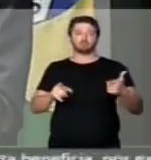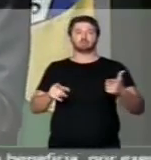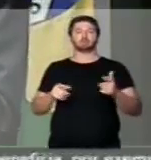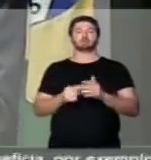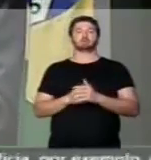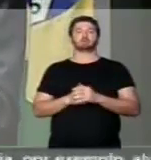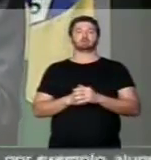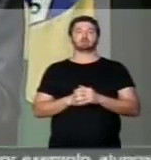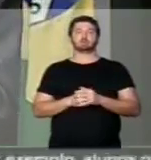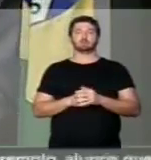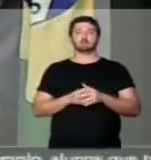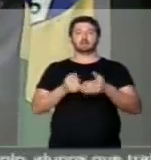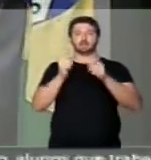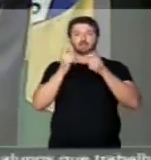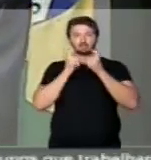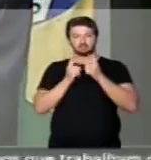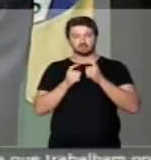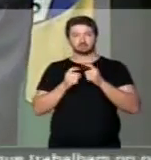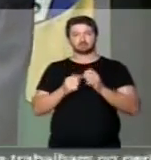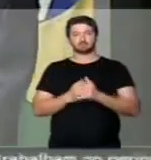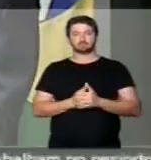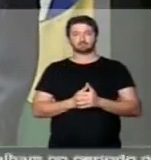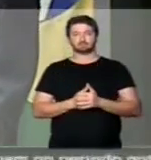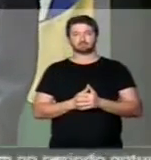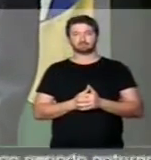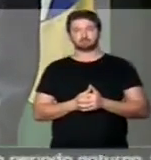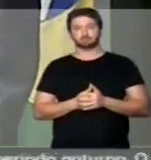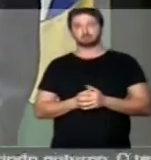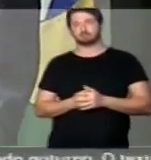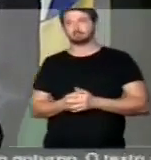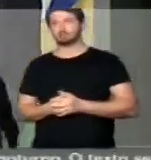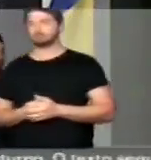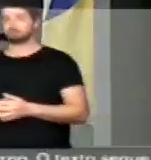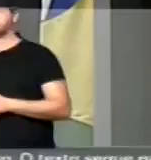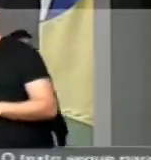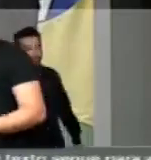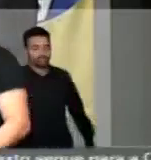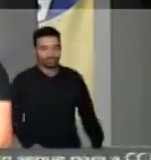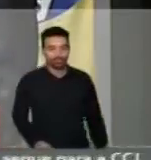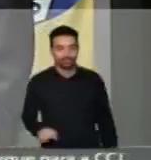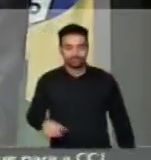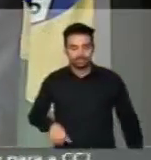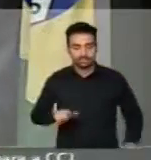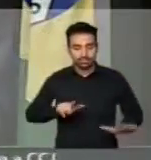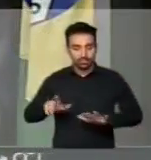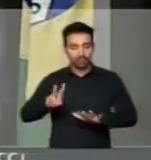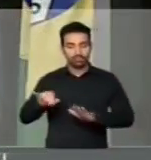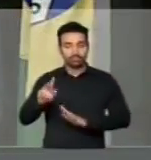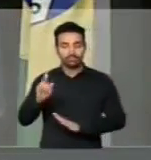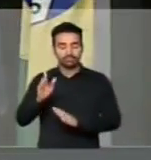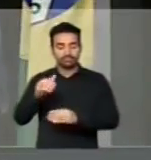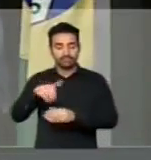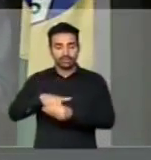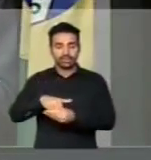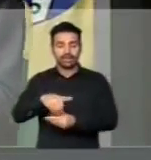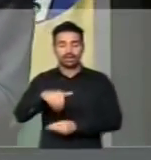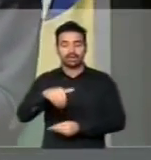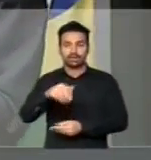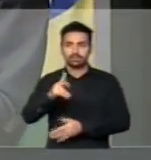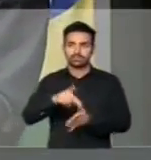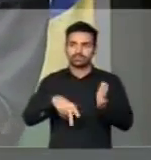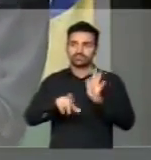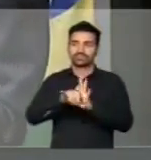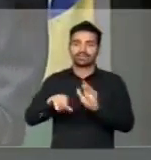cargos de direção em estatais, como nós faremos agora essa semana, votando um projeto de lei aqui na Câmara, e nos